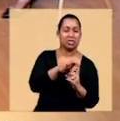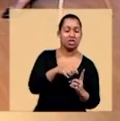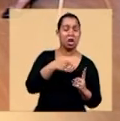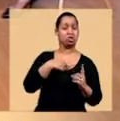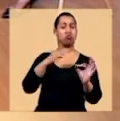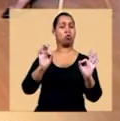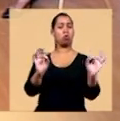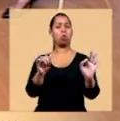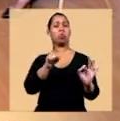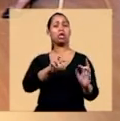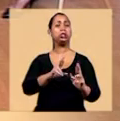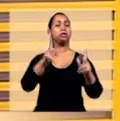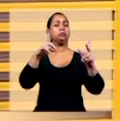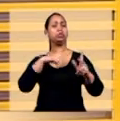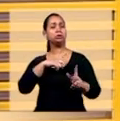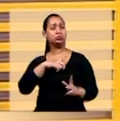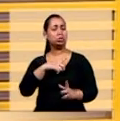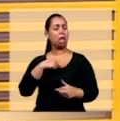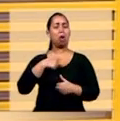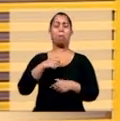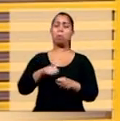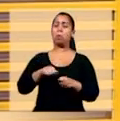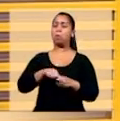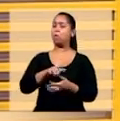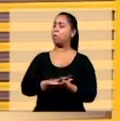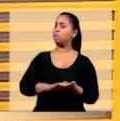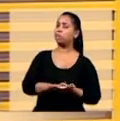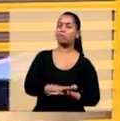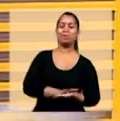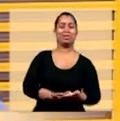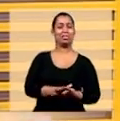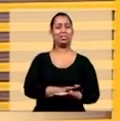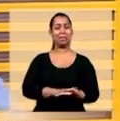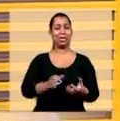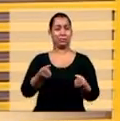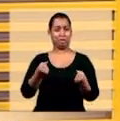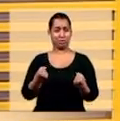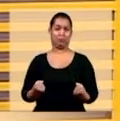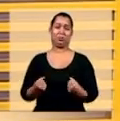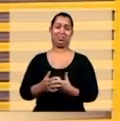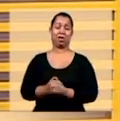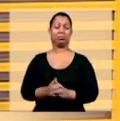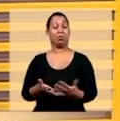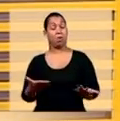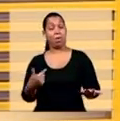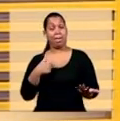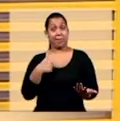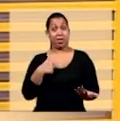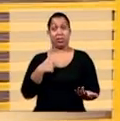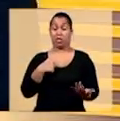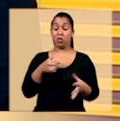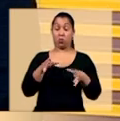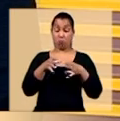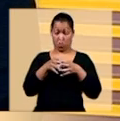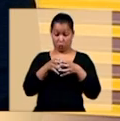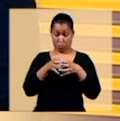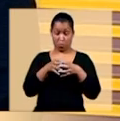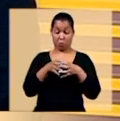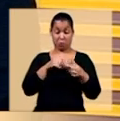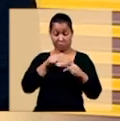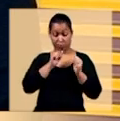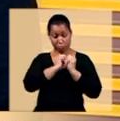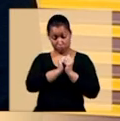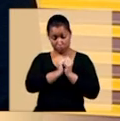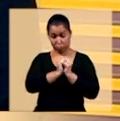e eu não? Assim, o que ele fez de tão diferente que eu não fiz? De pesar isso na balança também, não é? Imagina, a gente trabalhando